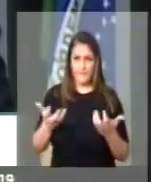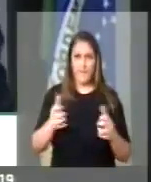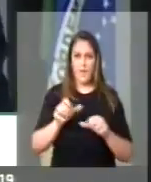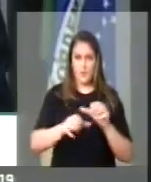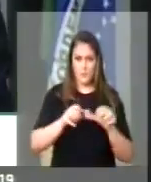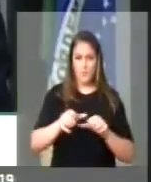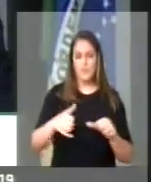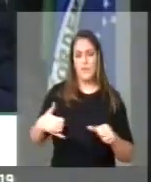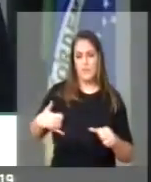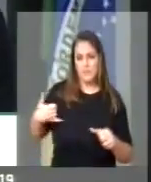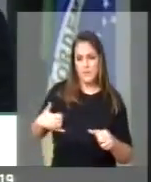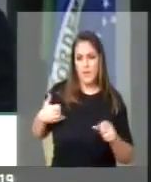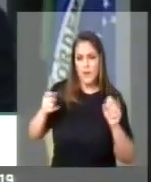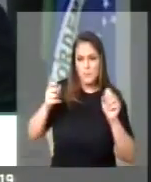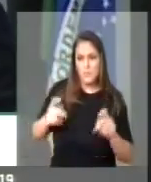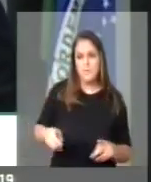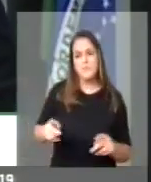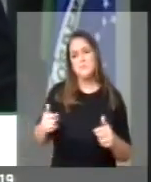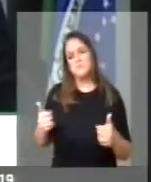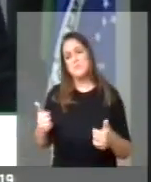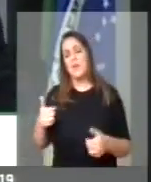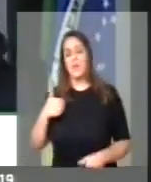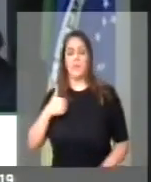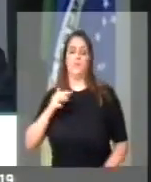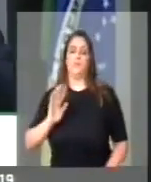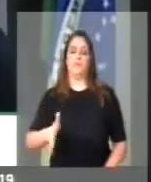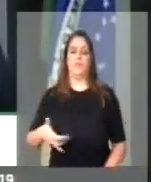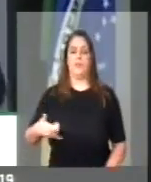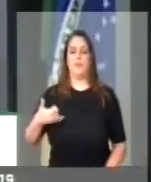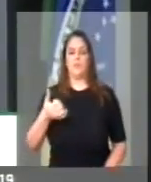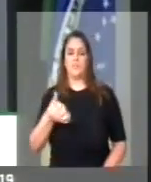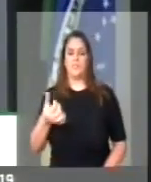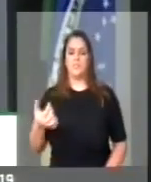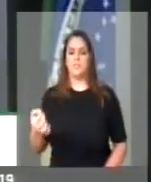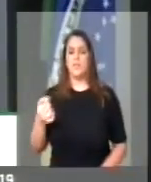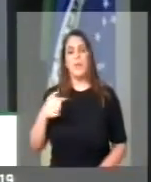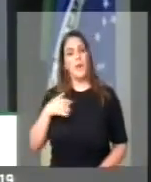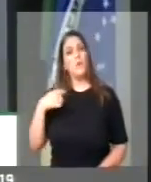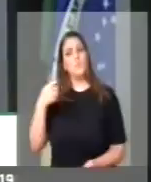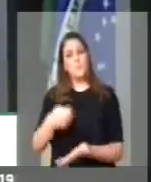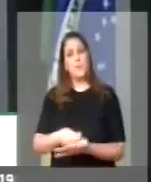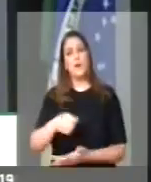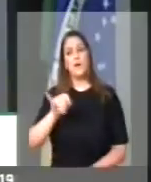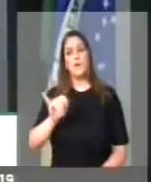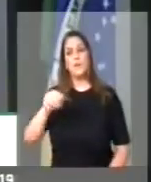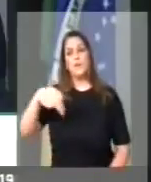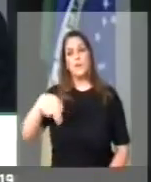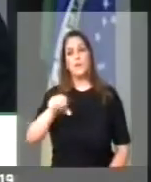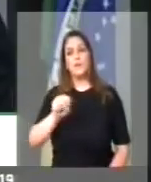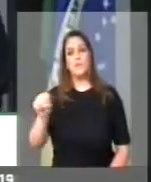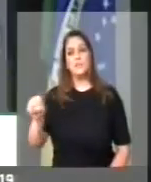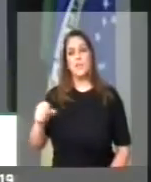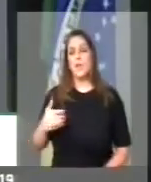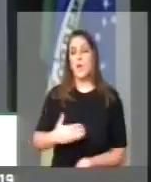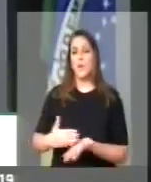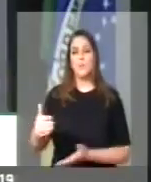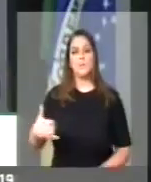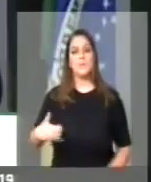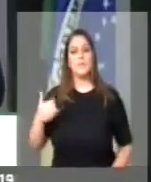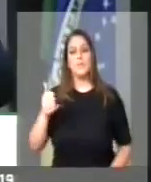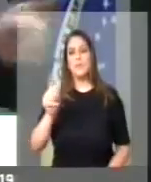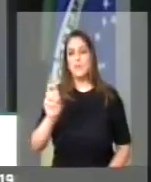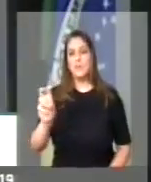para aposentar. Eu já fiz 60 anos. Eu pago INSS desde os 15 anos de idade, continuo